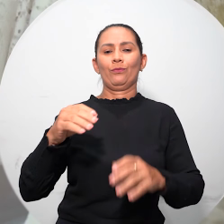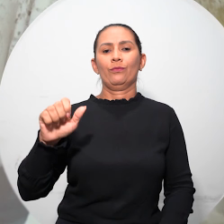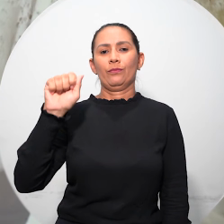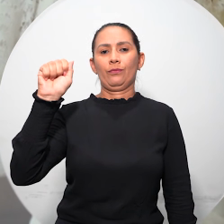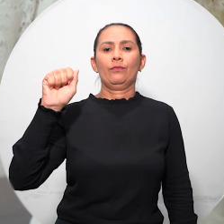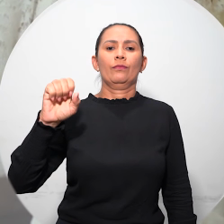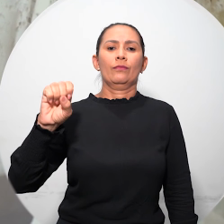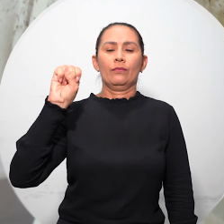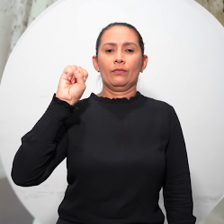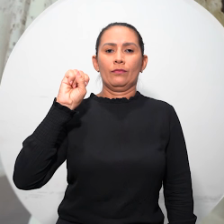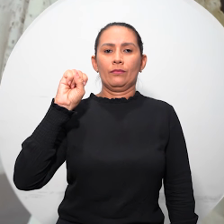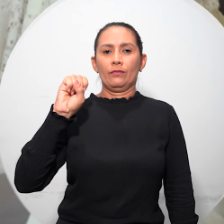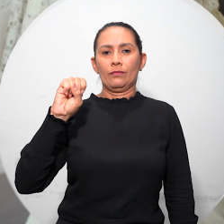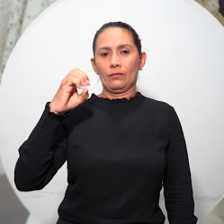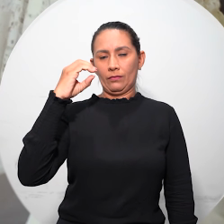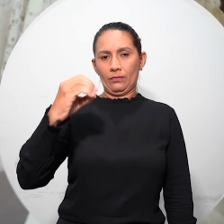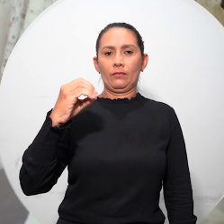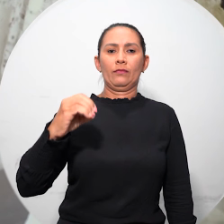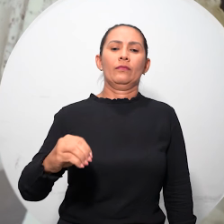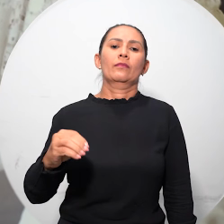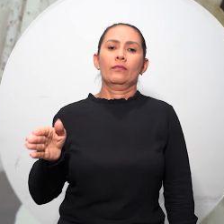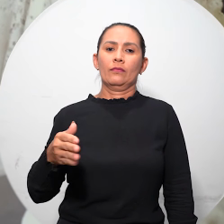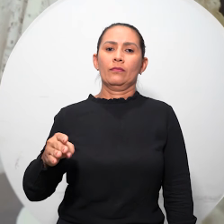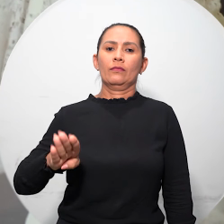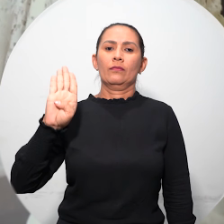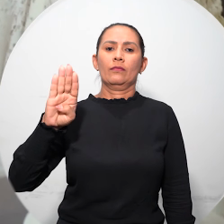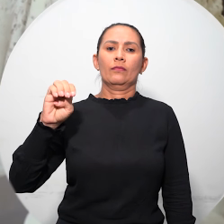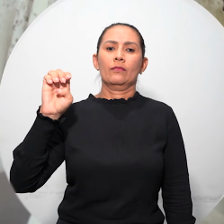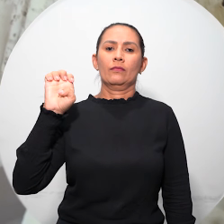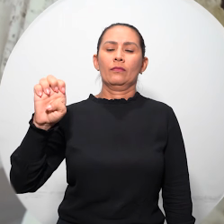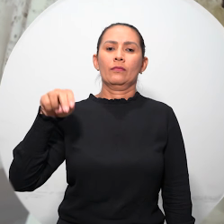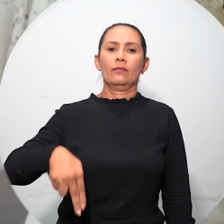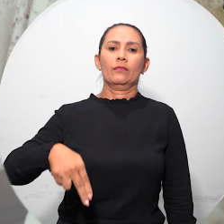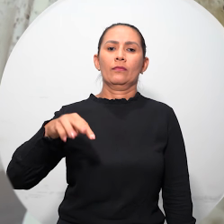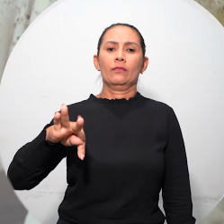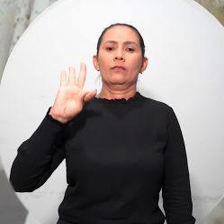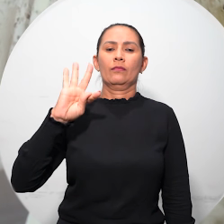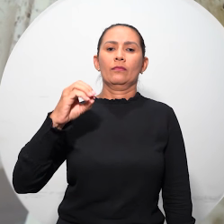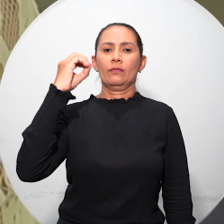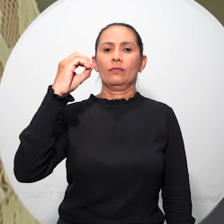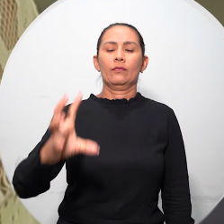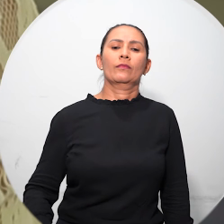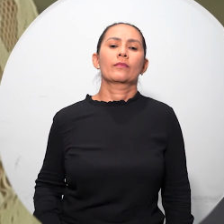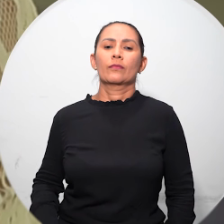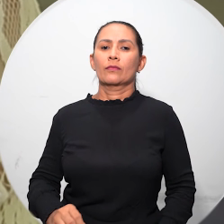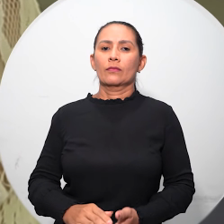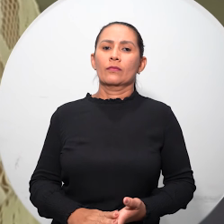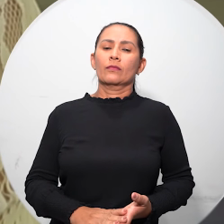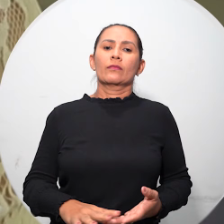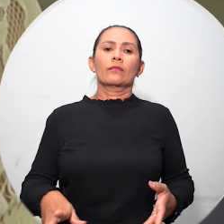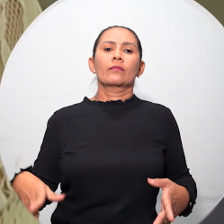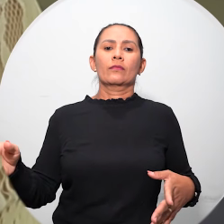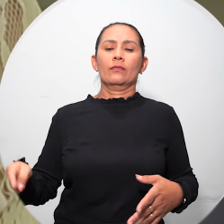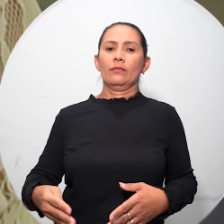O que ele queria fazer, ele fazia, de ferro, portões, tudo ele fazia de ferro, não tem nada aqui não. Então ele fez, acoplou outra oficina, nessa mesma oficina, ficou